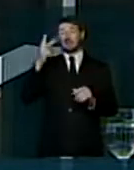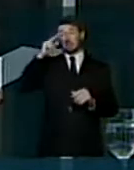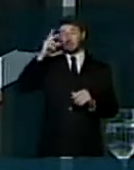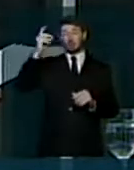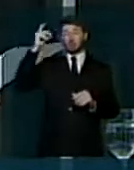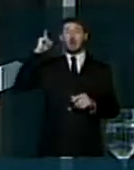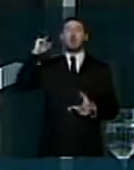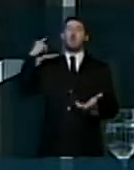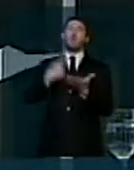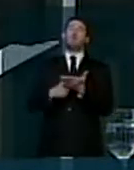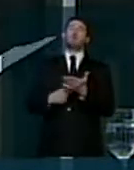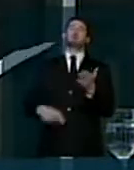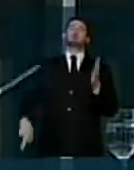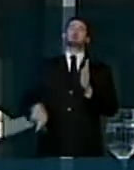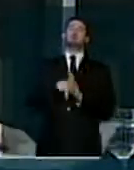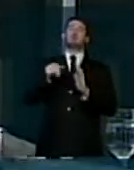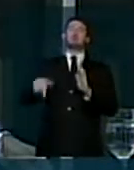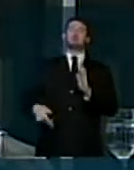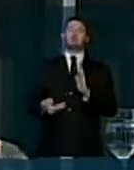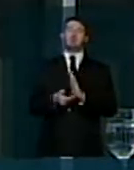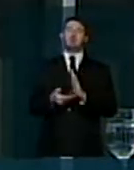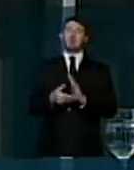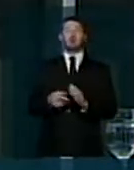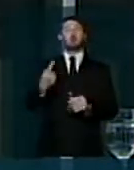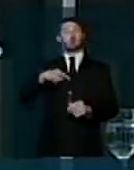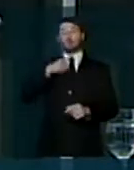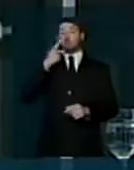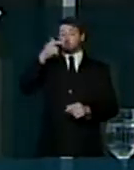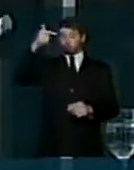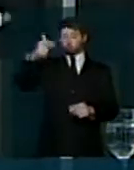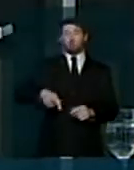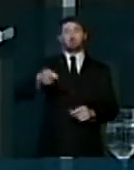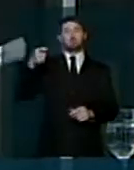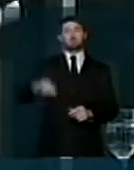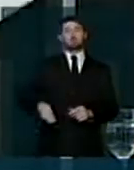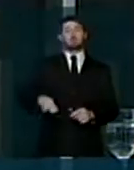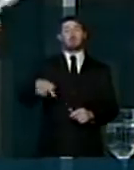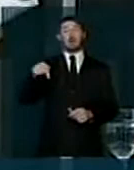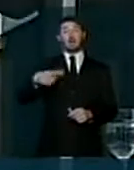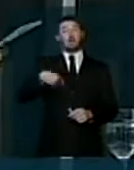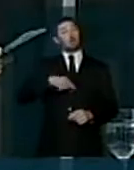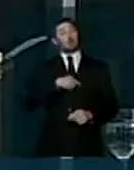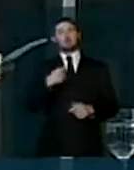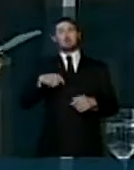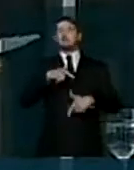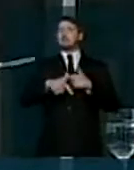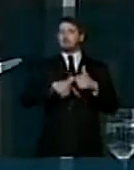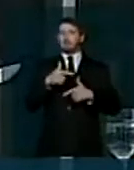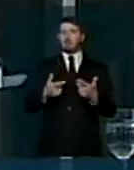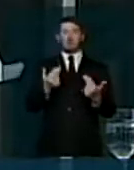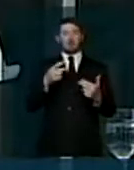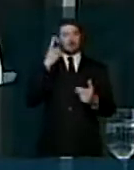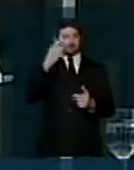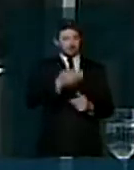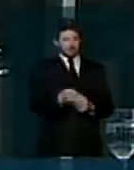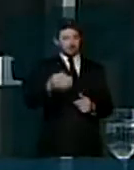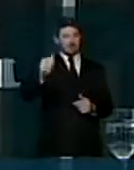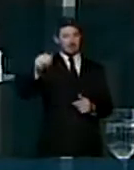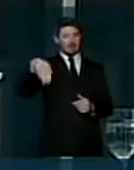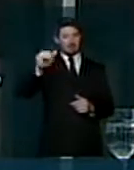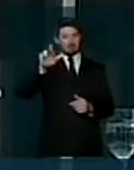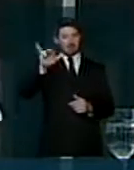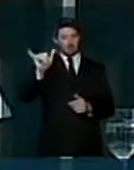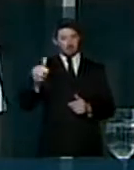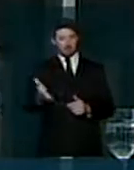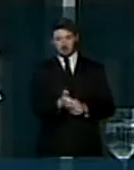um compromisso que esse parlamento deu, e reafirmando que nós aqui temos que trabalhar, viu, deputado Amauri e outros